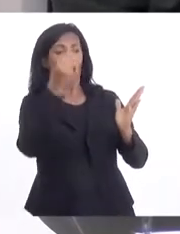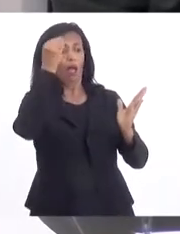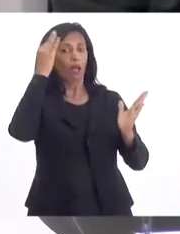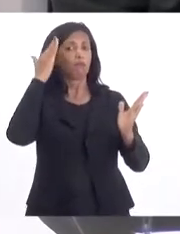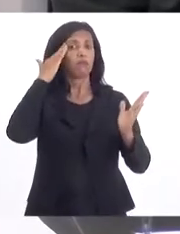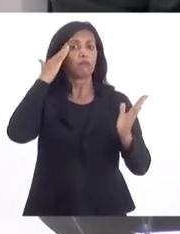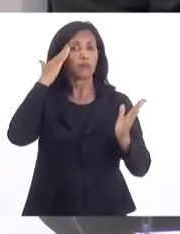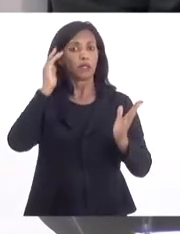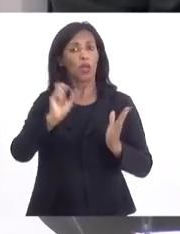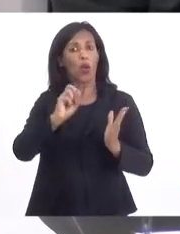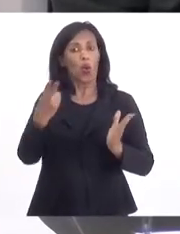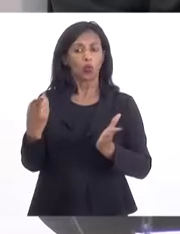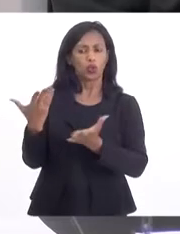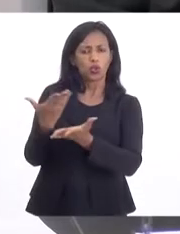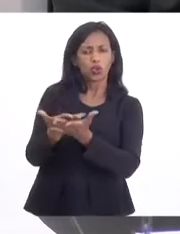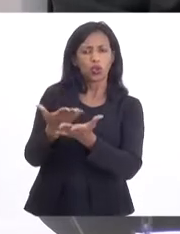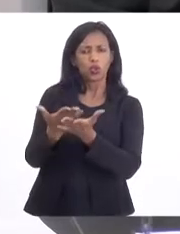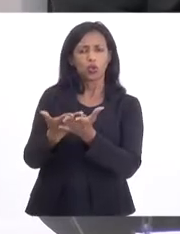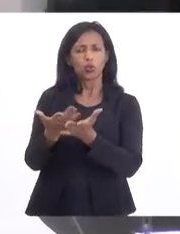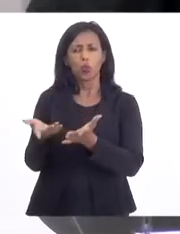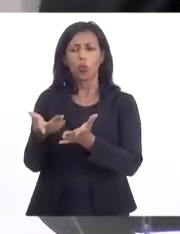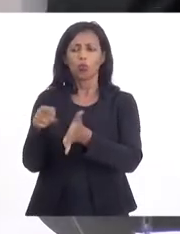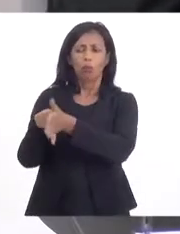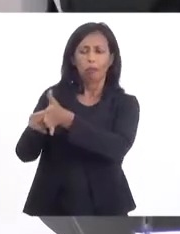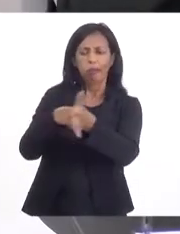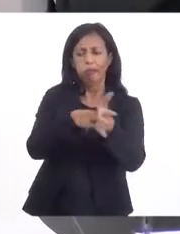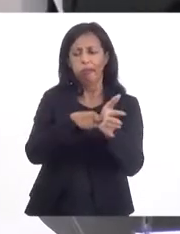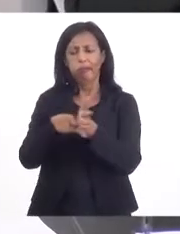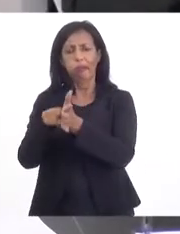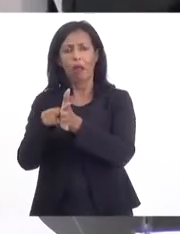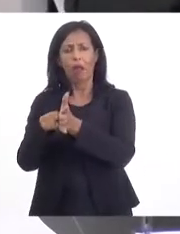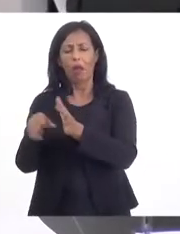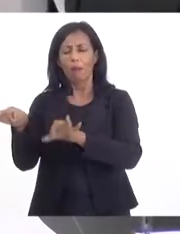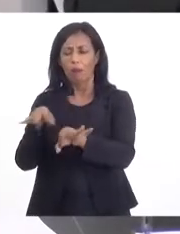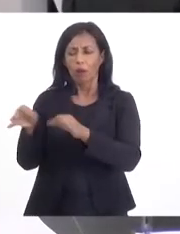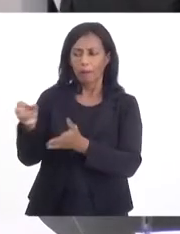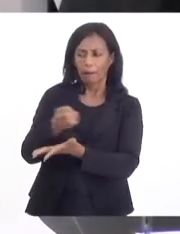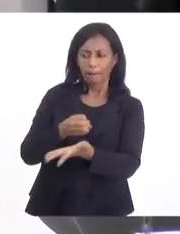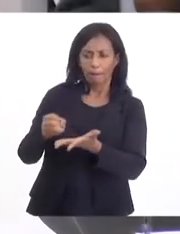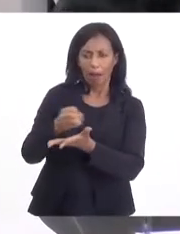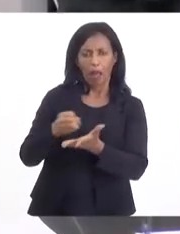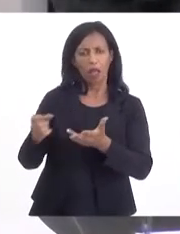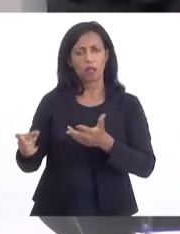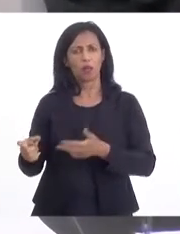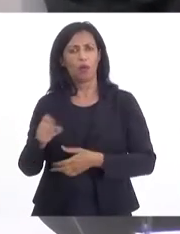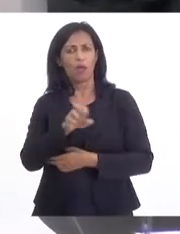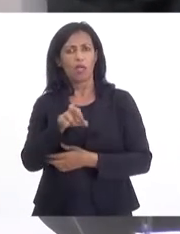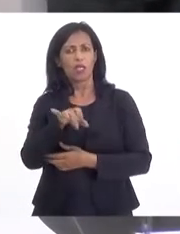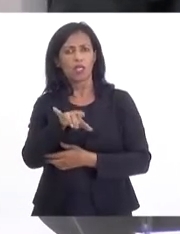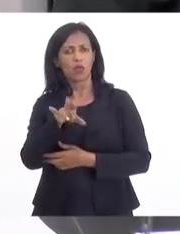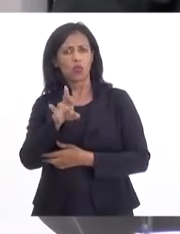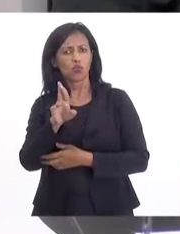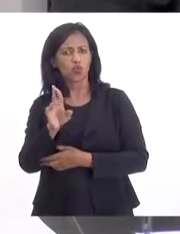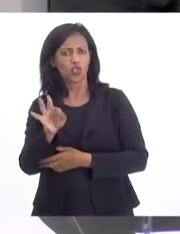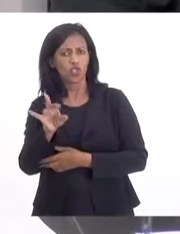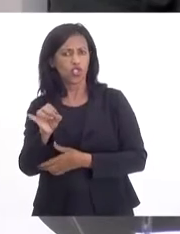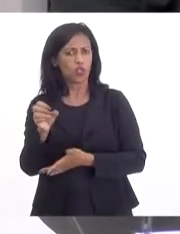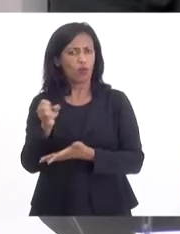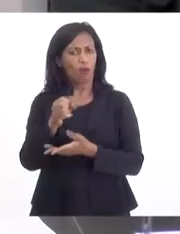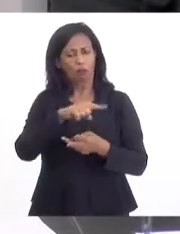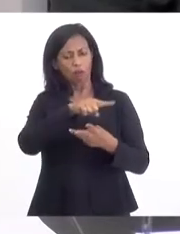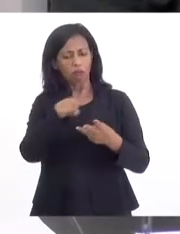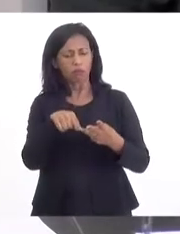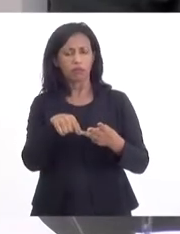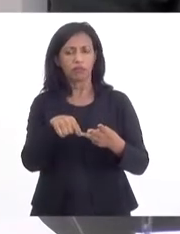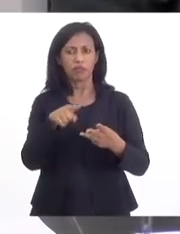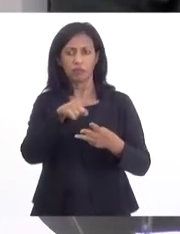Ou de estudos preliminares, anteprojeto, projeto básico e projeto executivo. Esses três